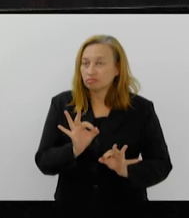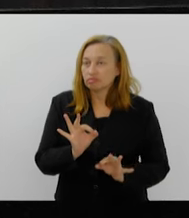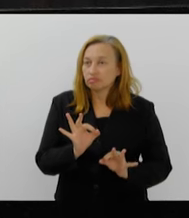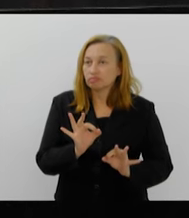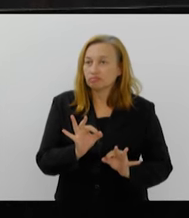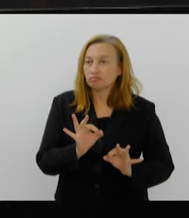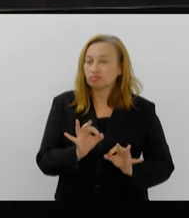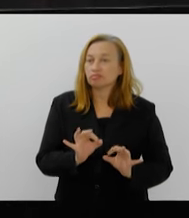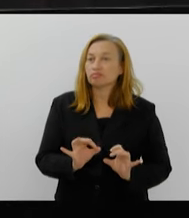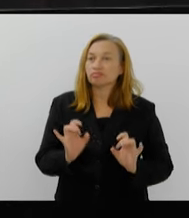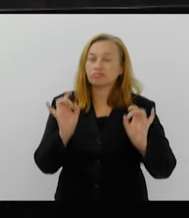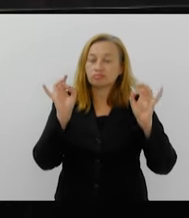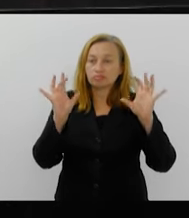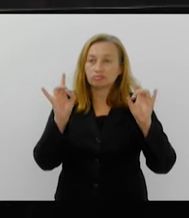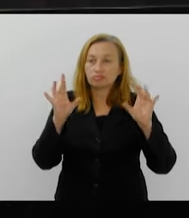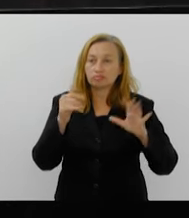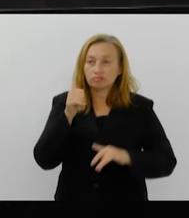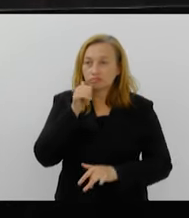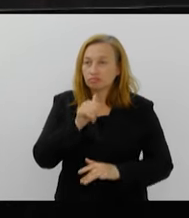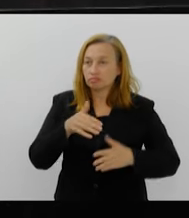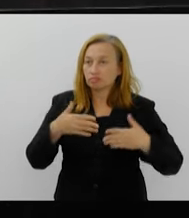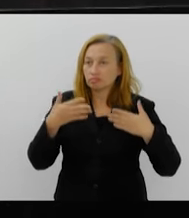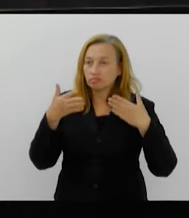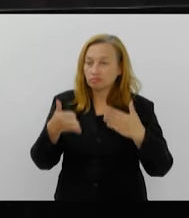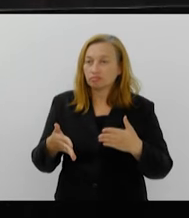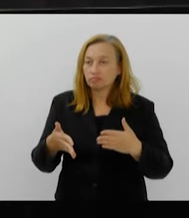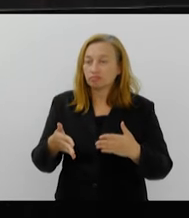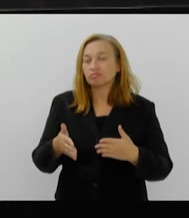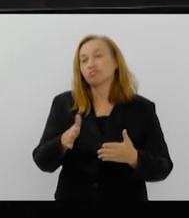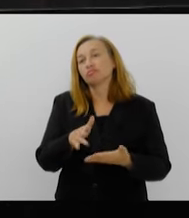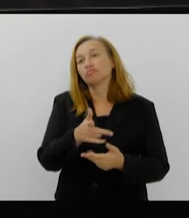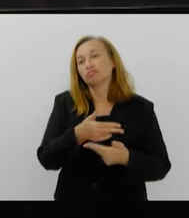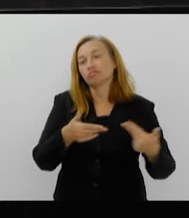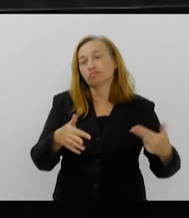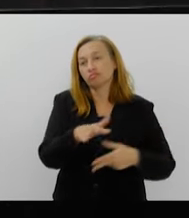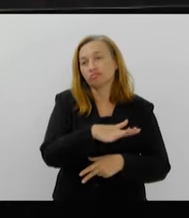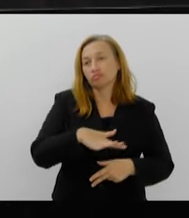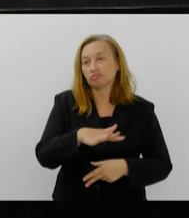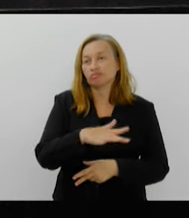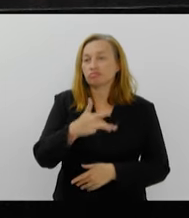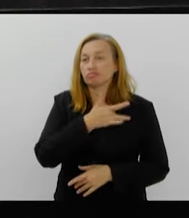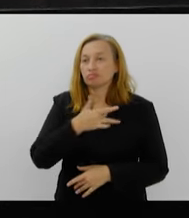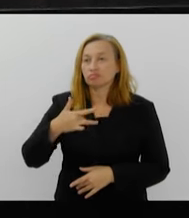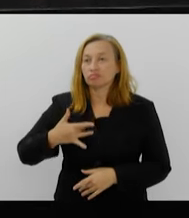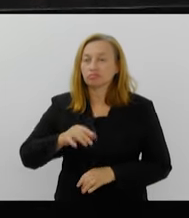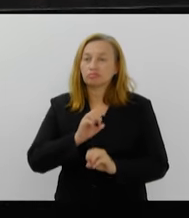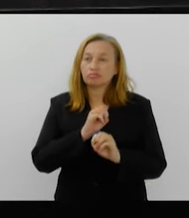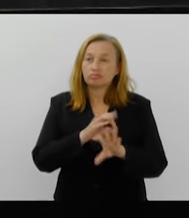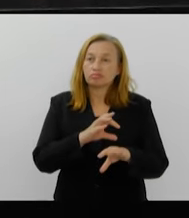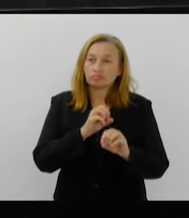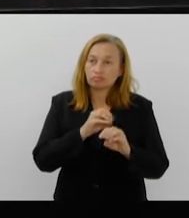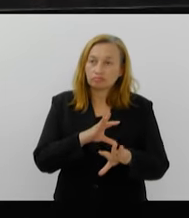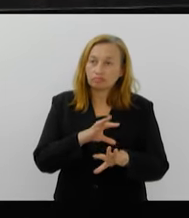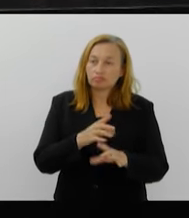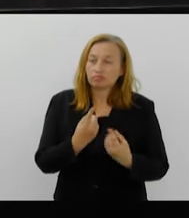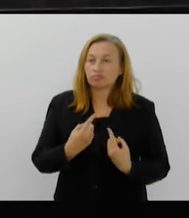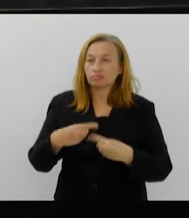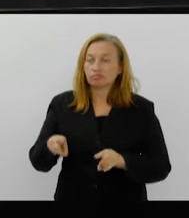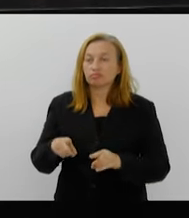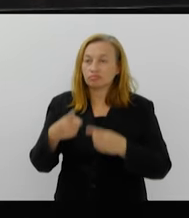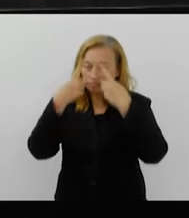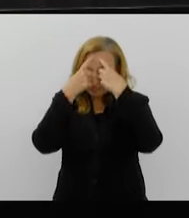demandas específicas das mulheres em diversas áreas, como saúde, educação, contra a